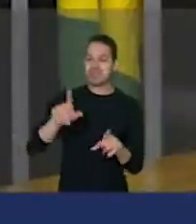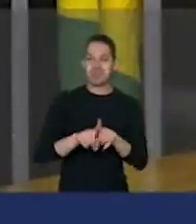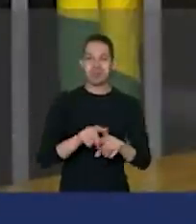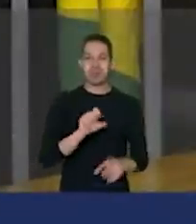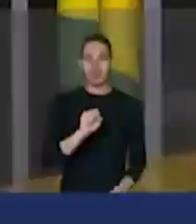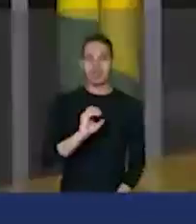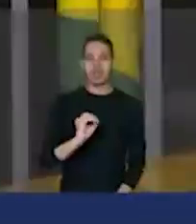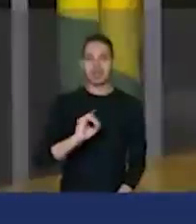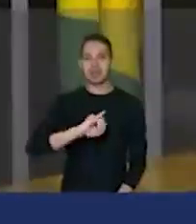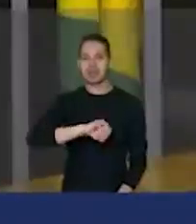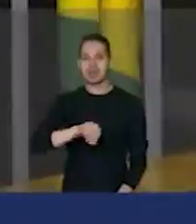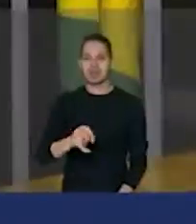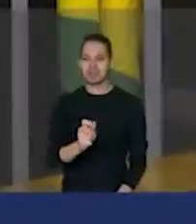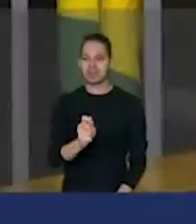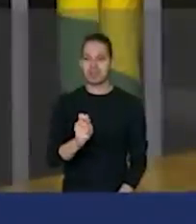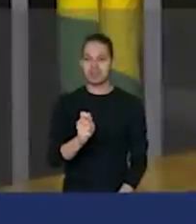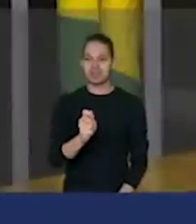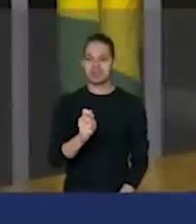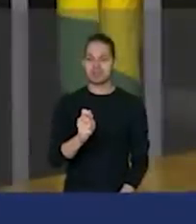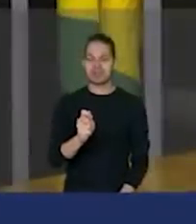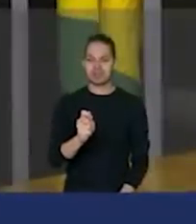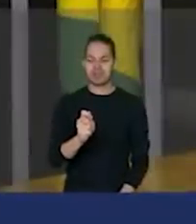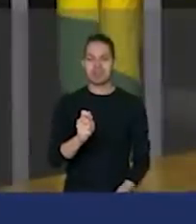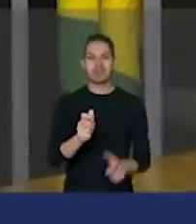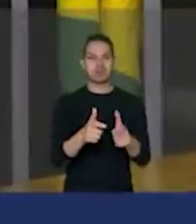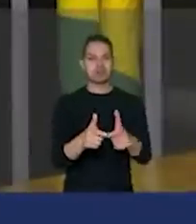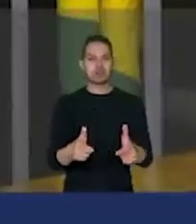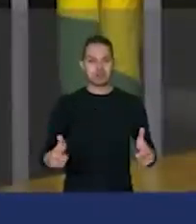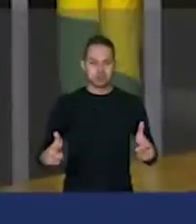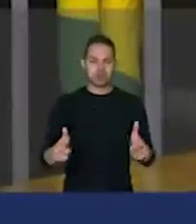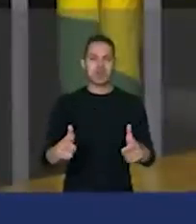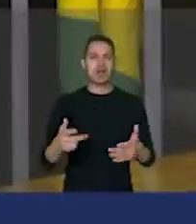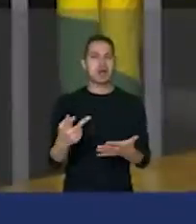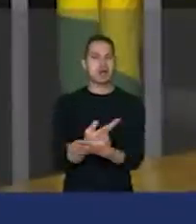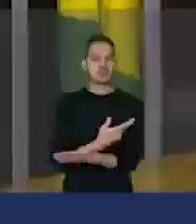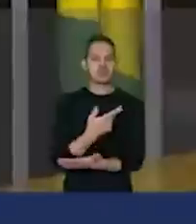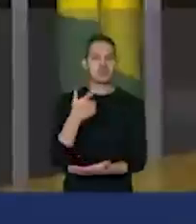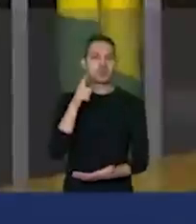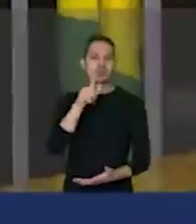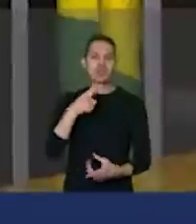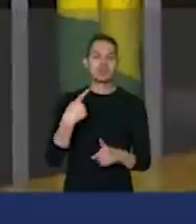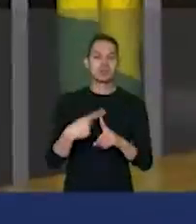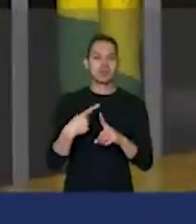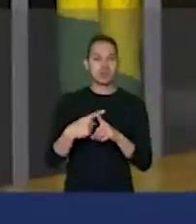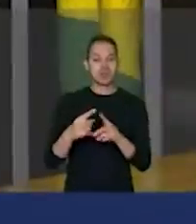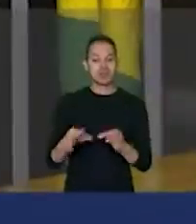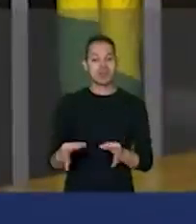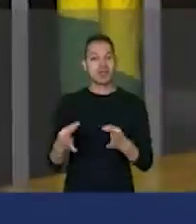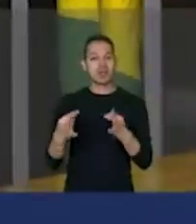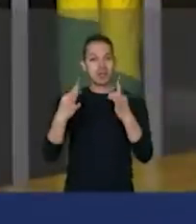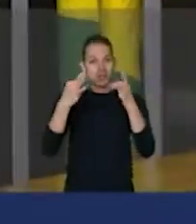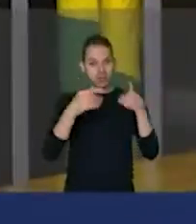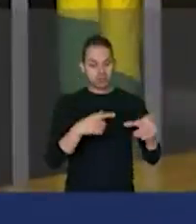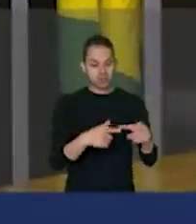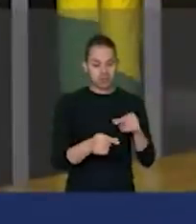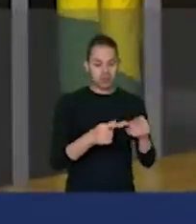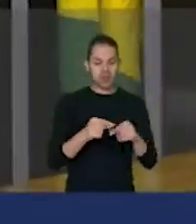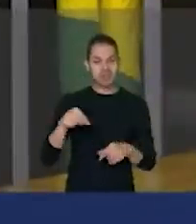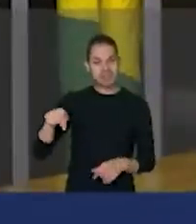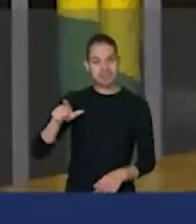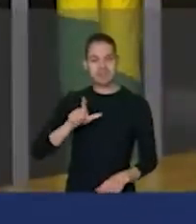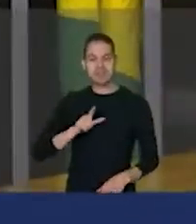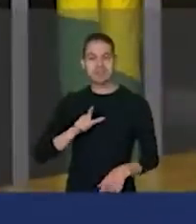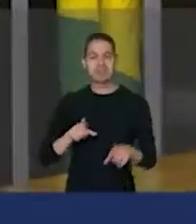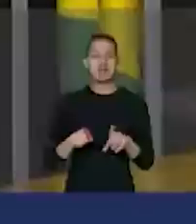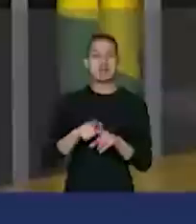com essa dimensão jamais existiria sem a parceria com a tecnologia japonesa ontem aprendi